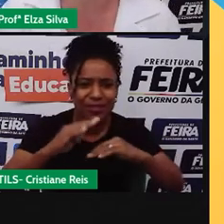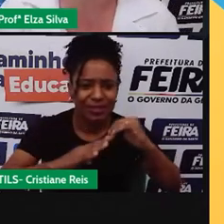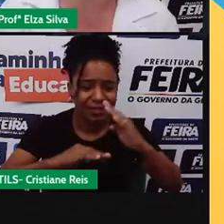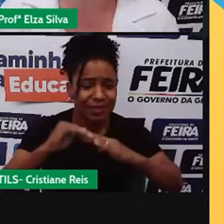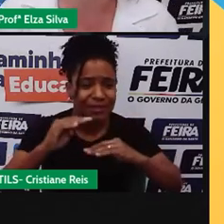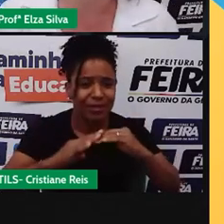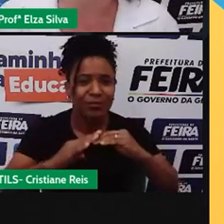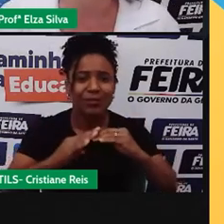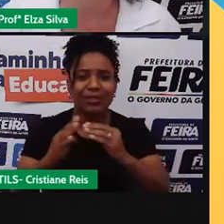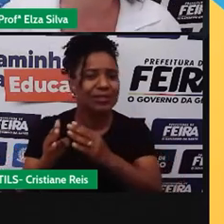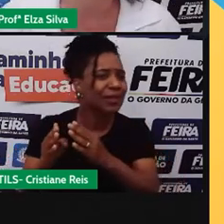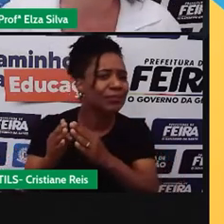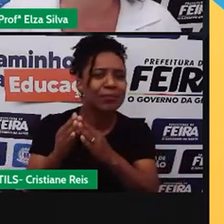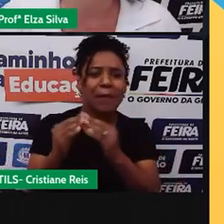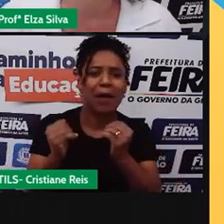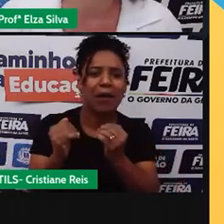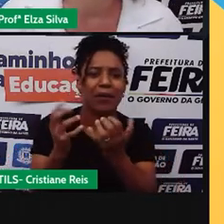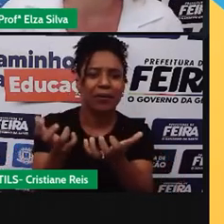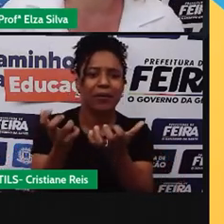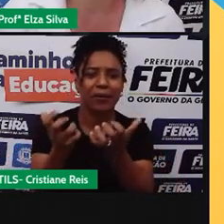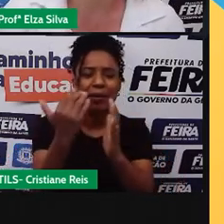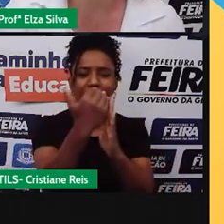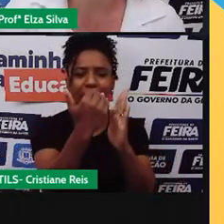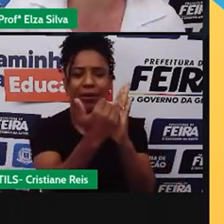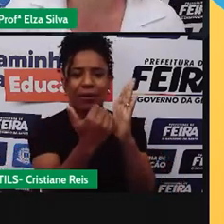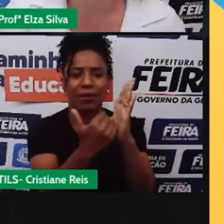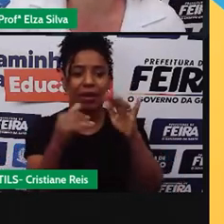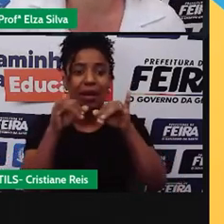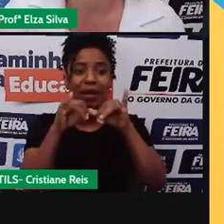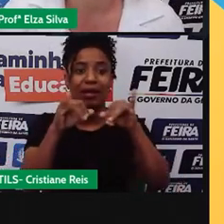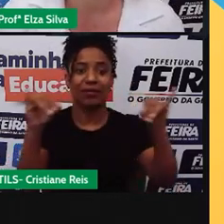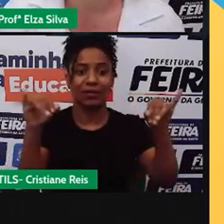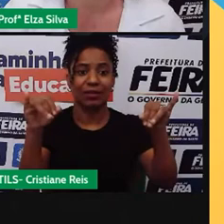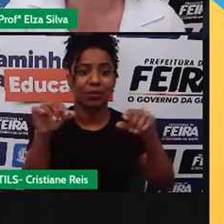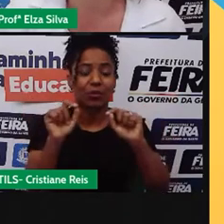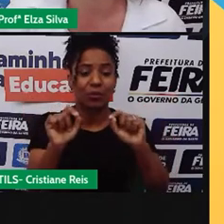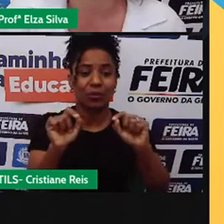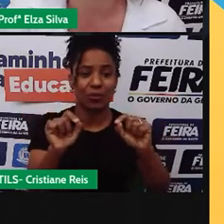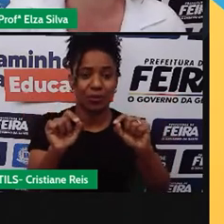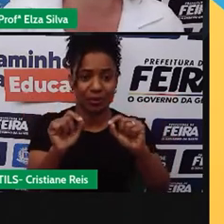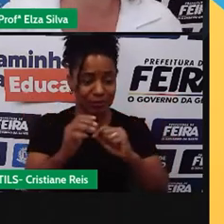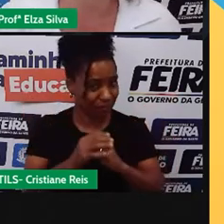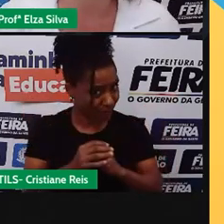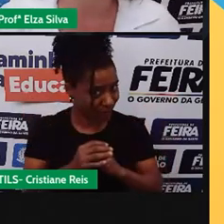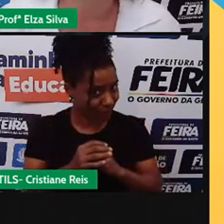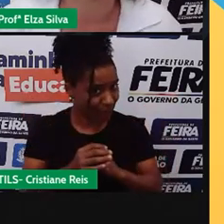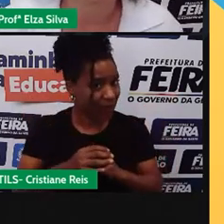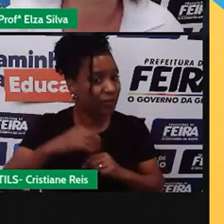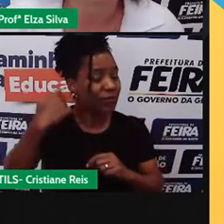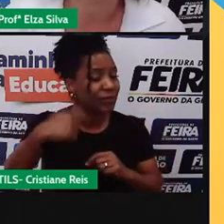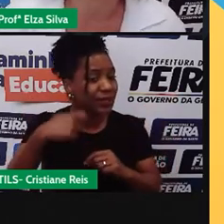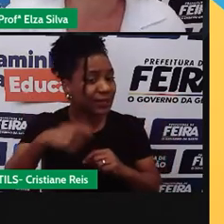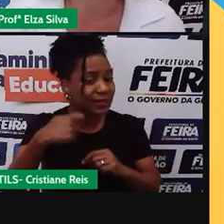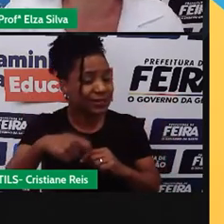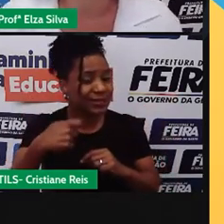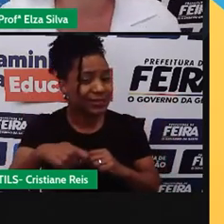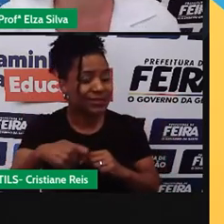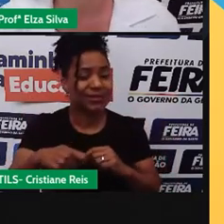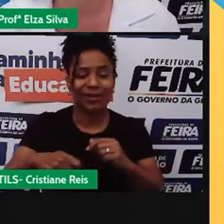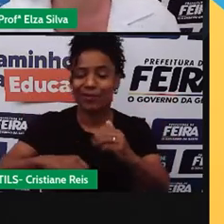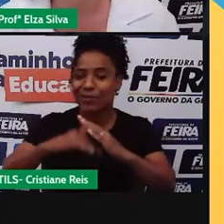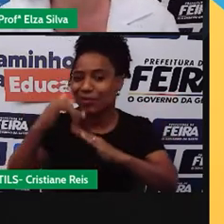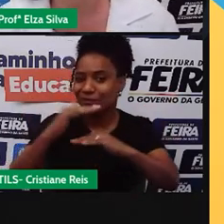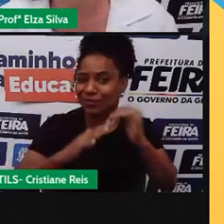está solicitando? Será que ele está exigindo desse profissional